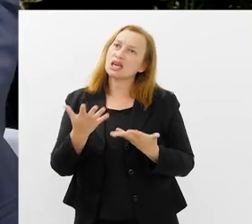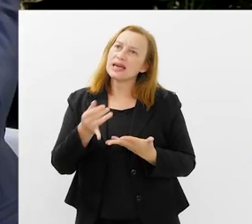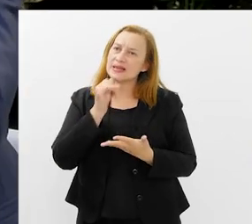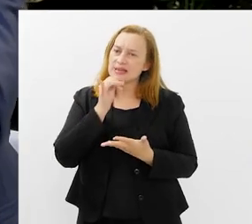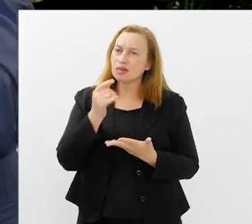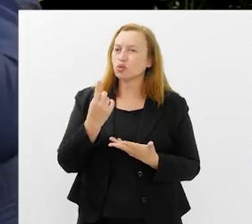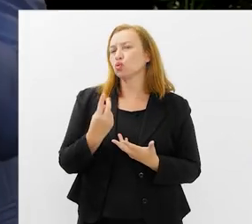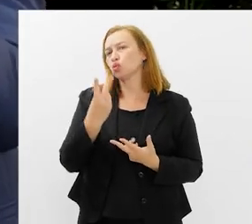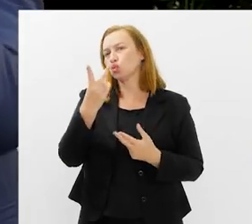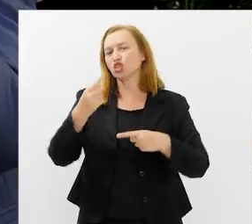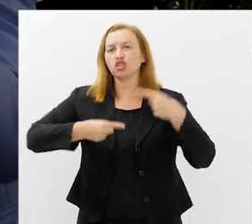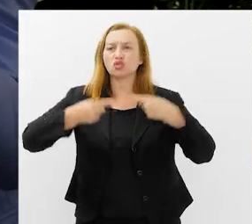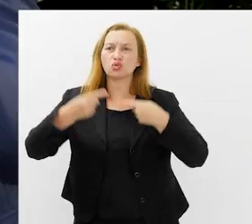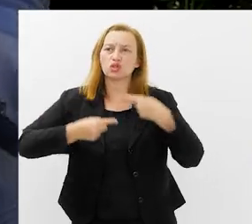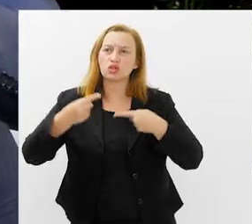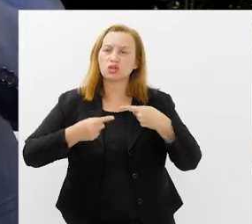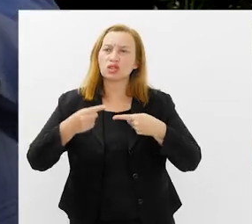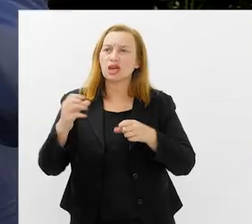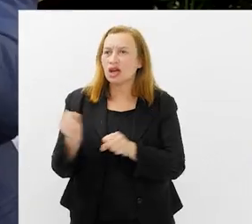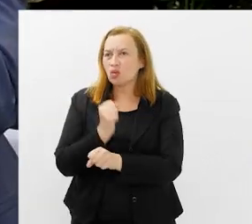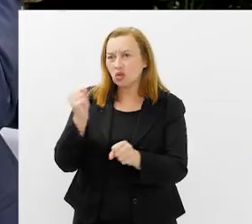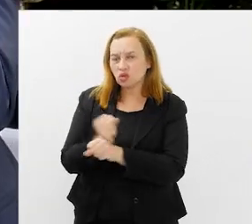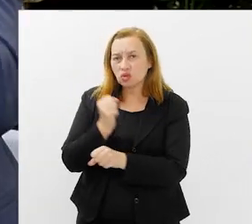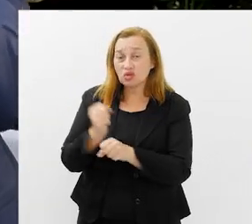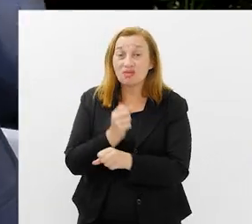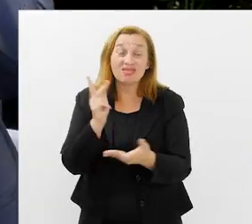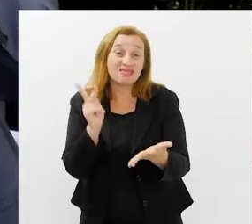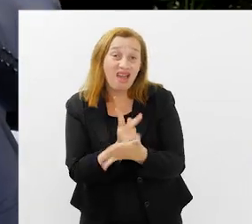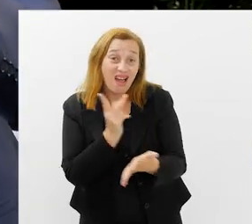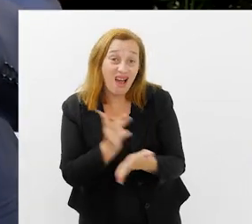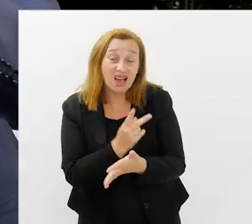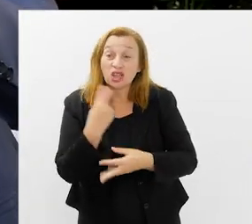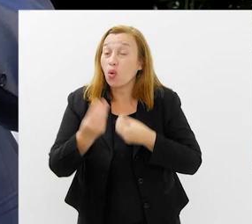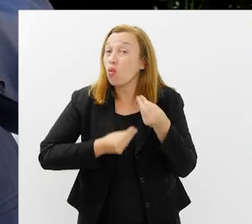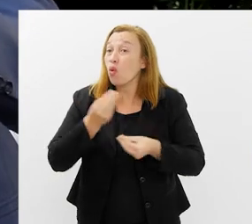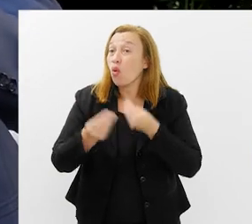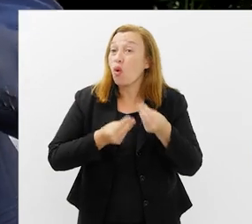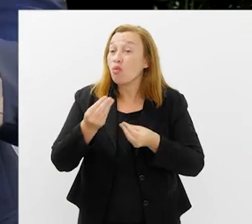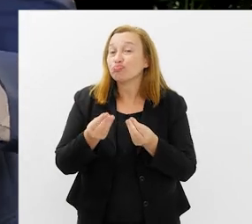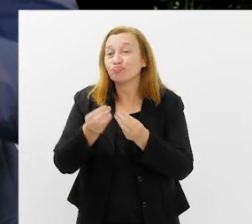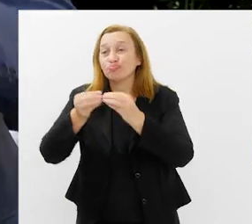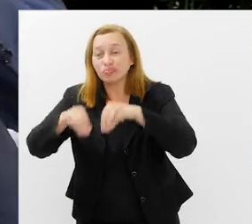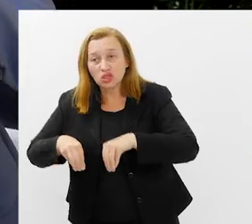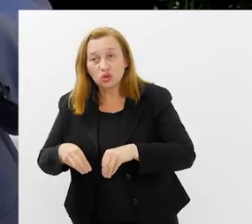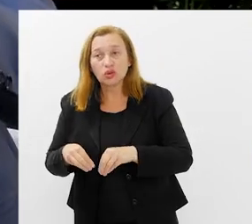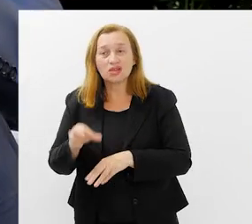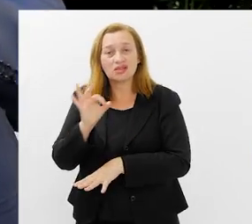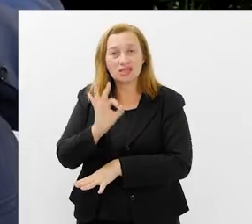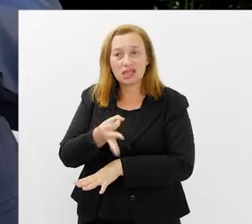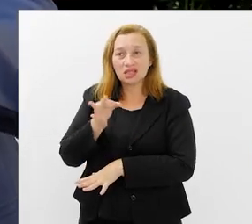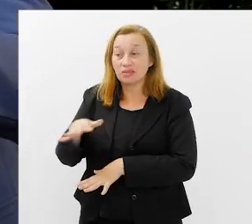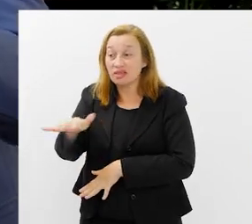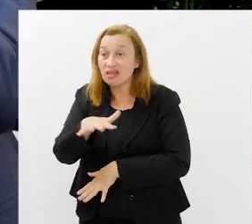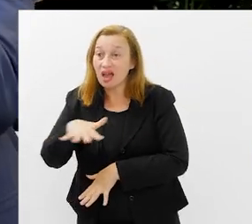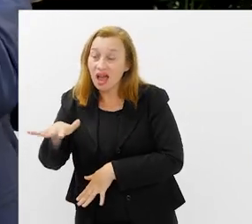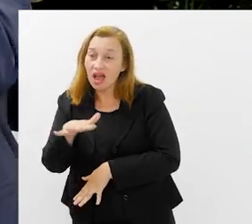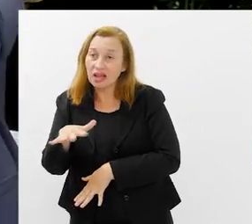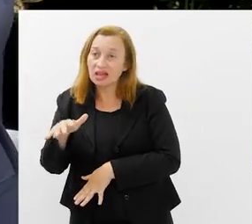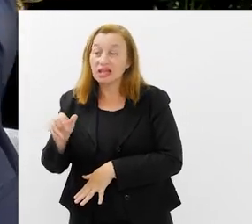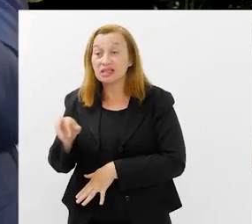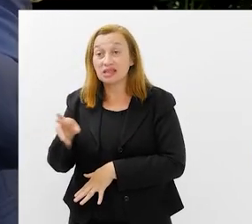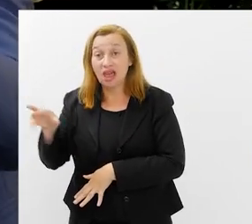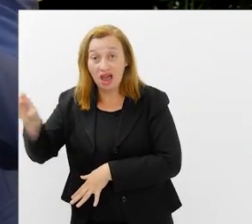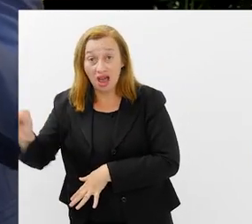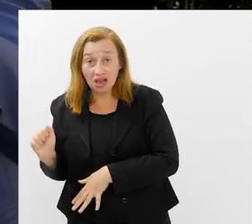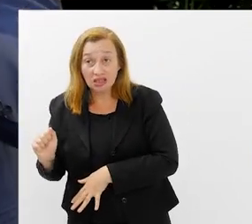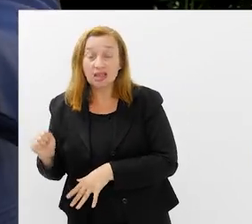gente teria, por exemplo, aqui duas discussões, as construções irregulares, como elas afetam, especialmente regiões